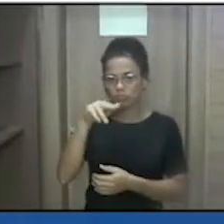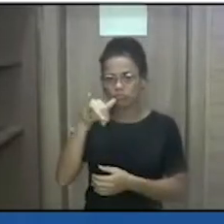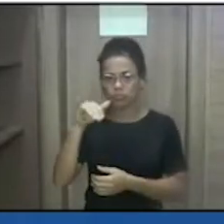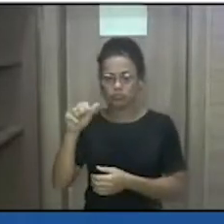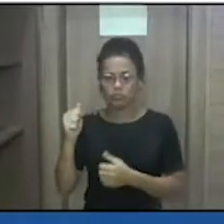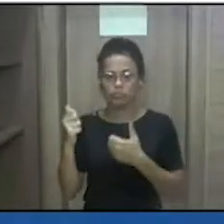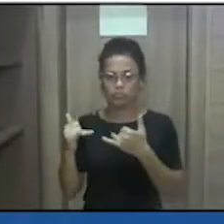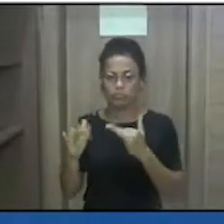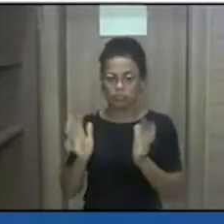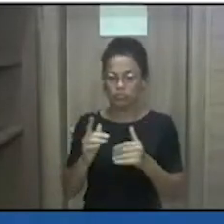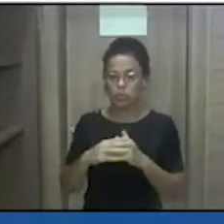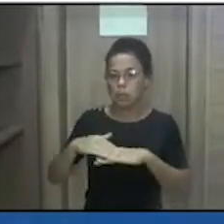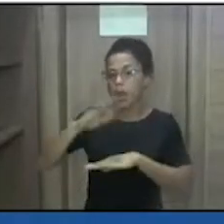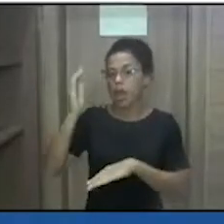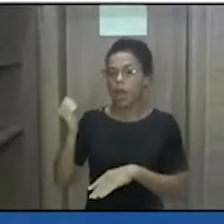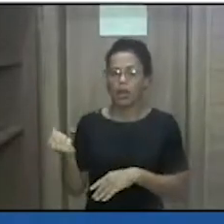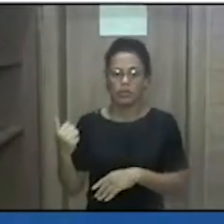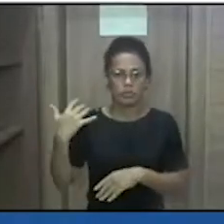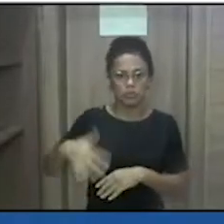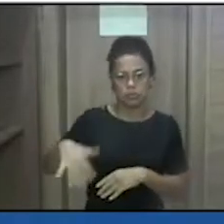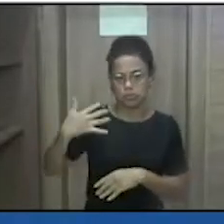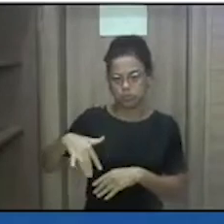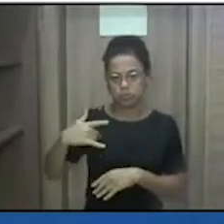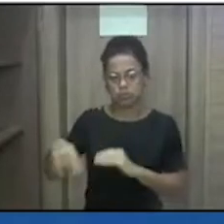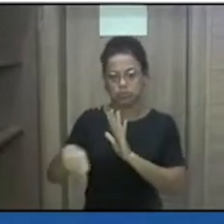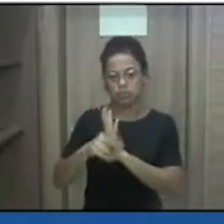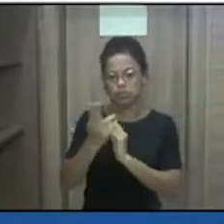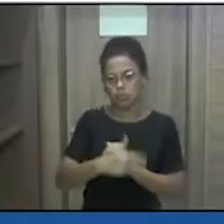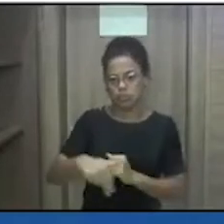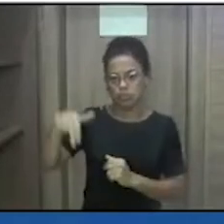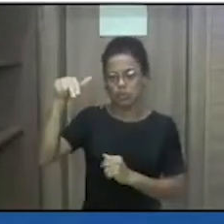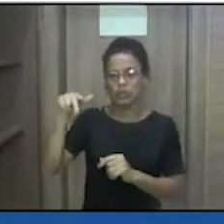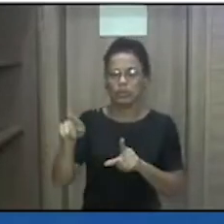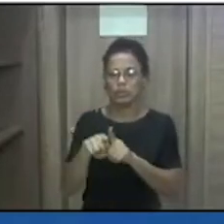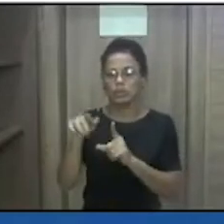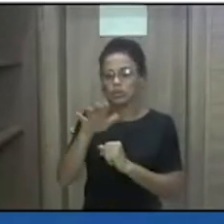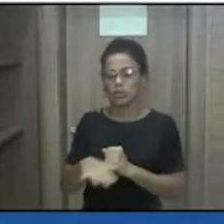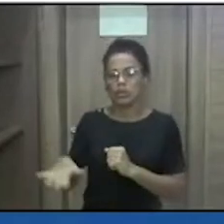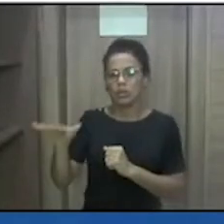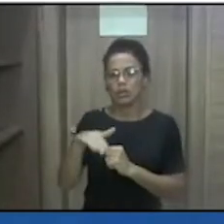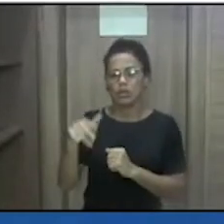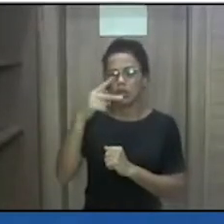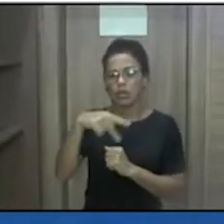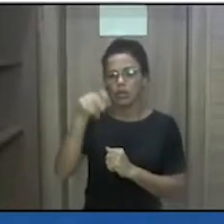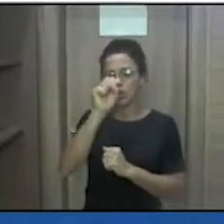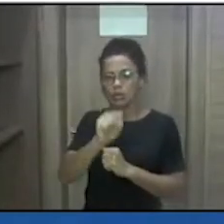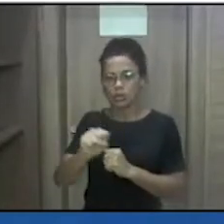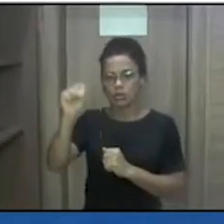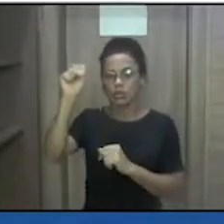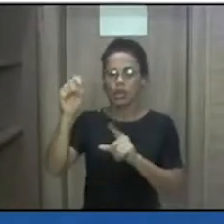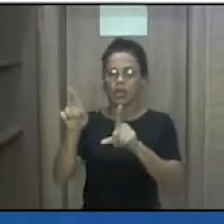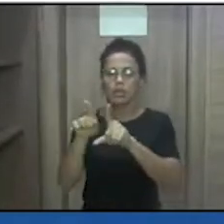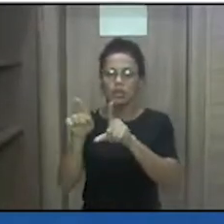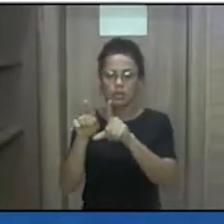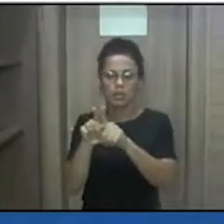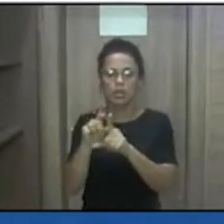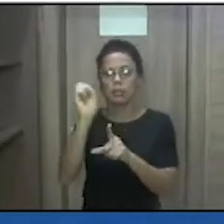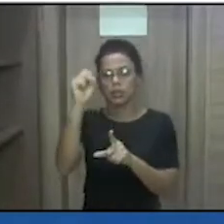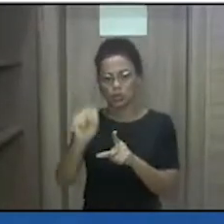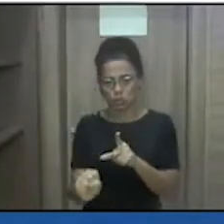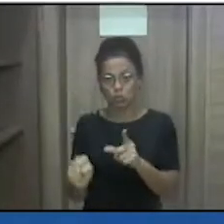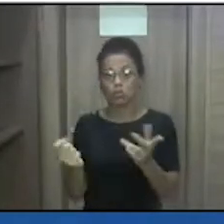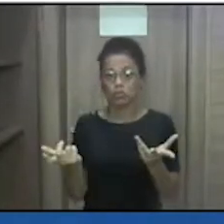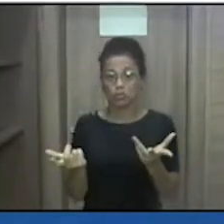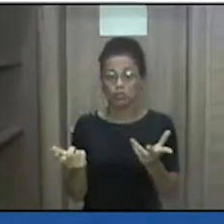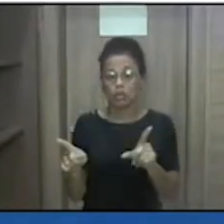na região Nordeste e também maiores valores a partir de alguns municípios da região Sudeste e Sul, com diferenças também nas